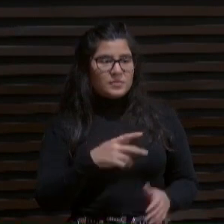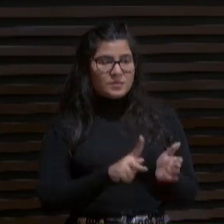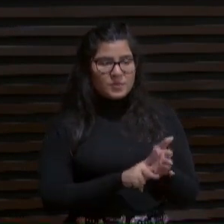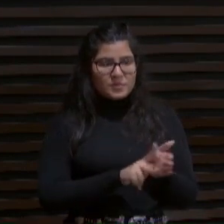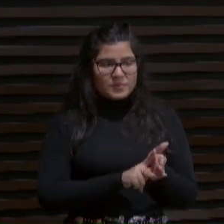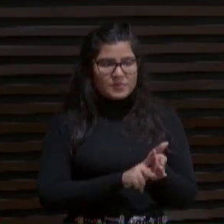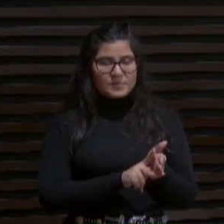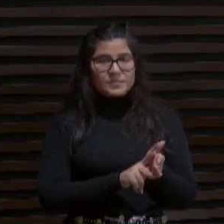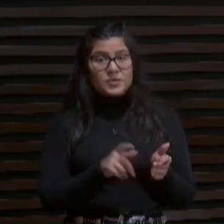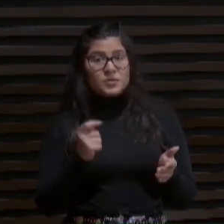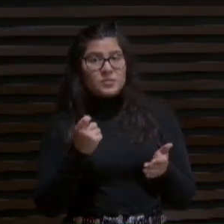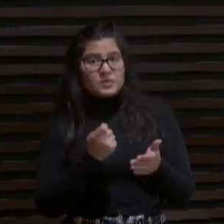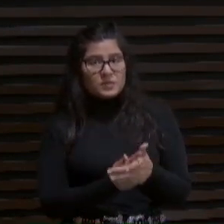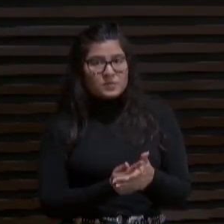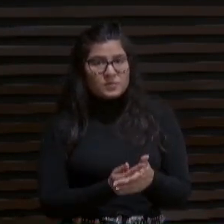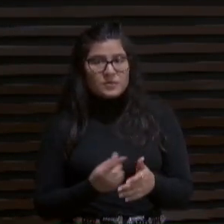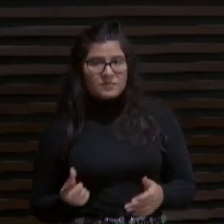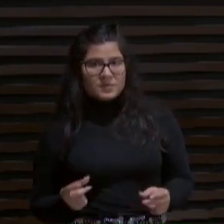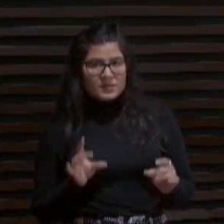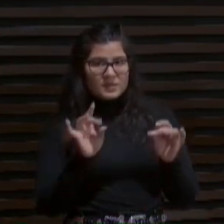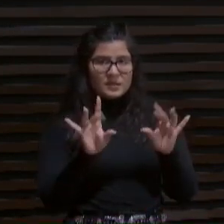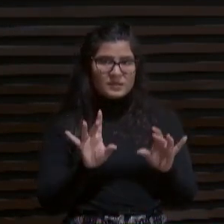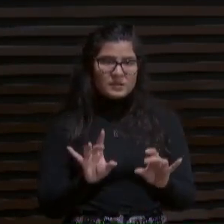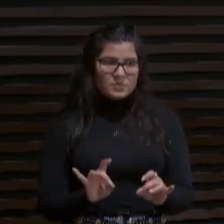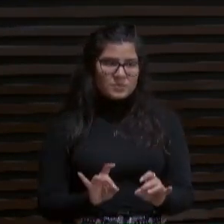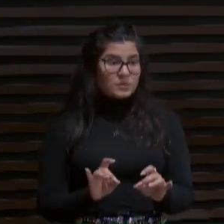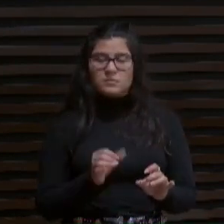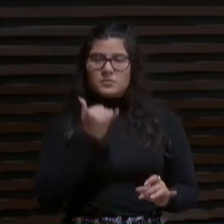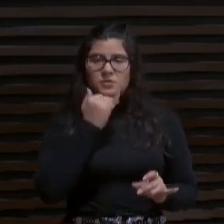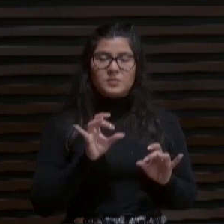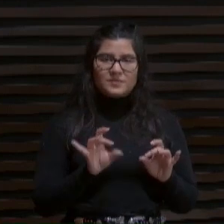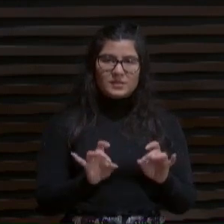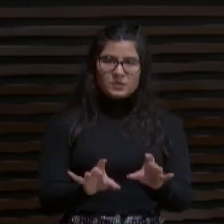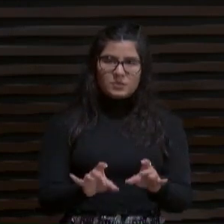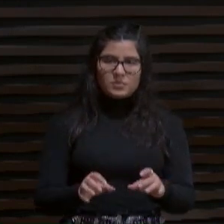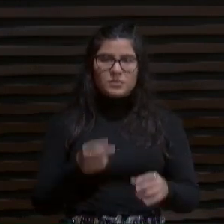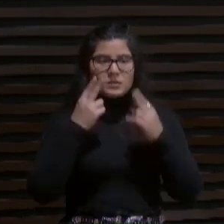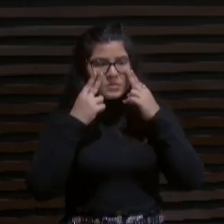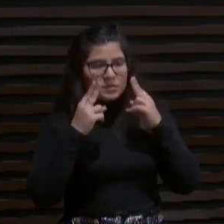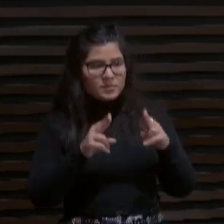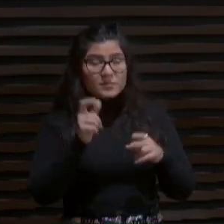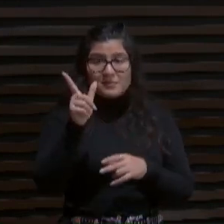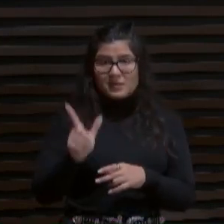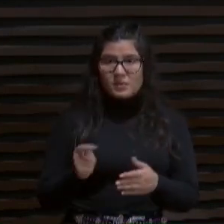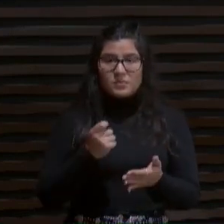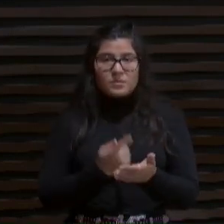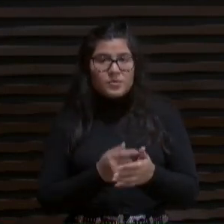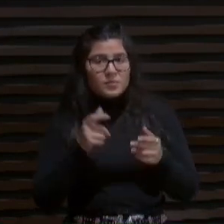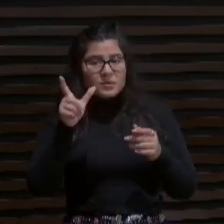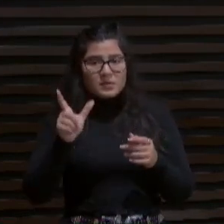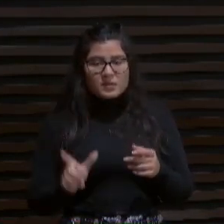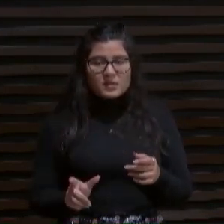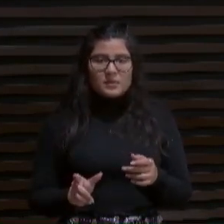com comprador, vendedor, testemunhas, onde fica o que foi comprado, de quem, para quem. E ele agora